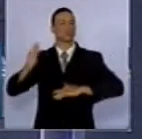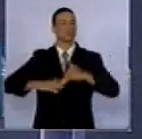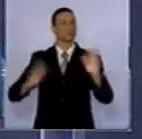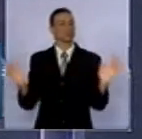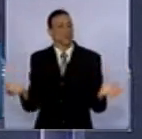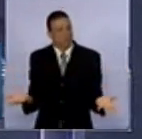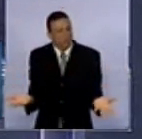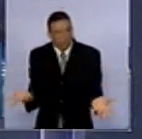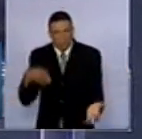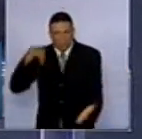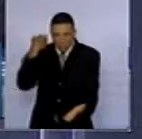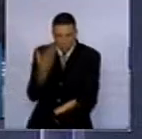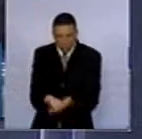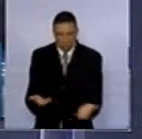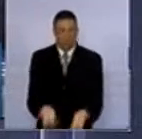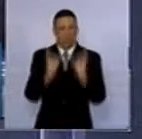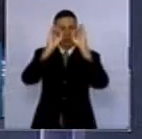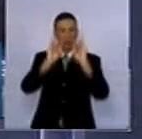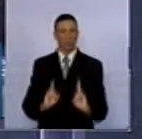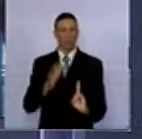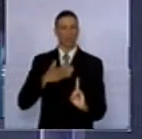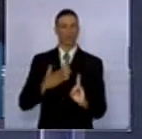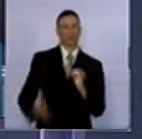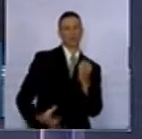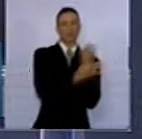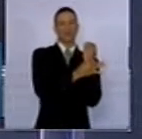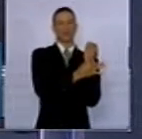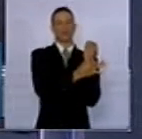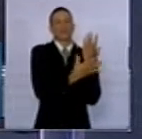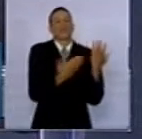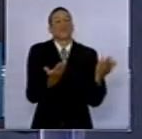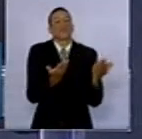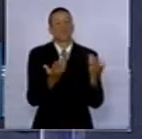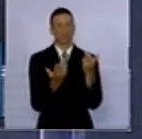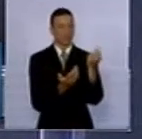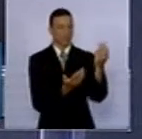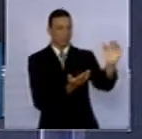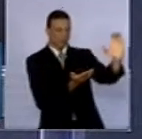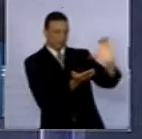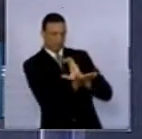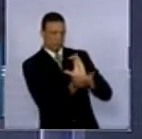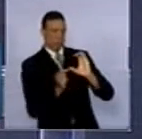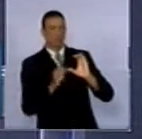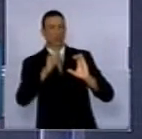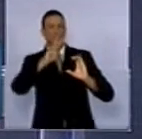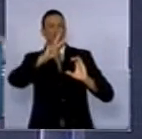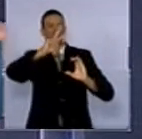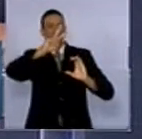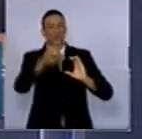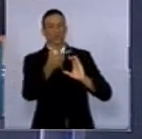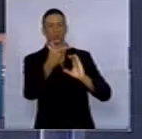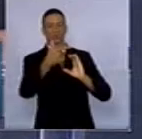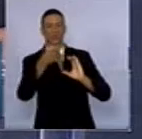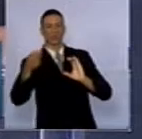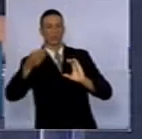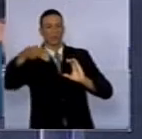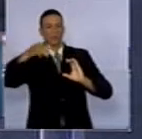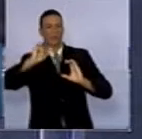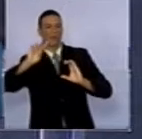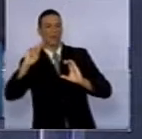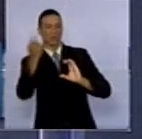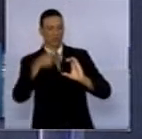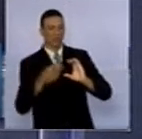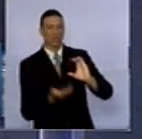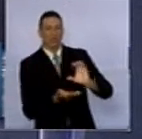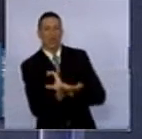Aonde estão os meus direitos assegurados Aonde tá o meu capital remunerado dos 200 milhões que eu investi nessas outorgas